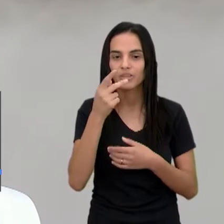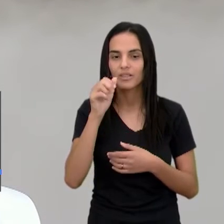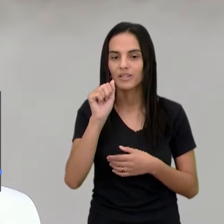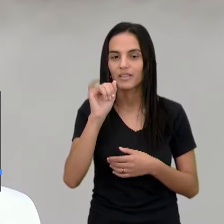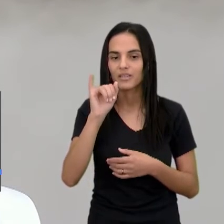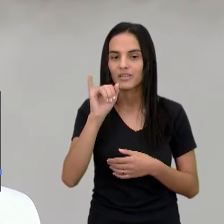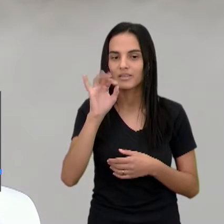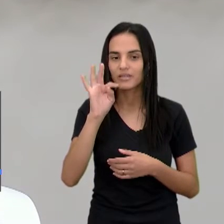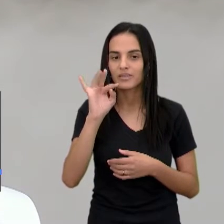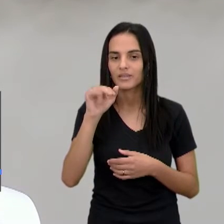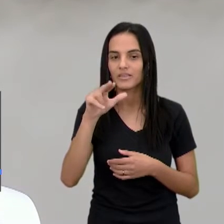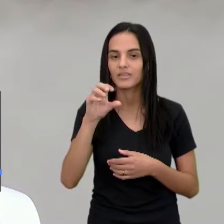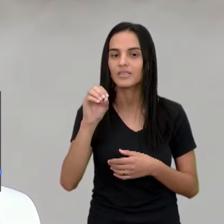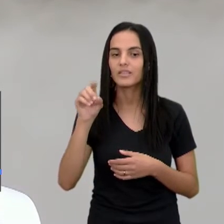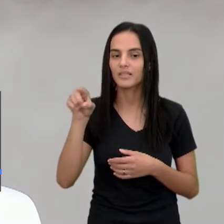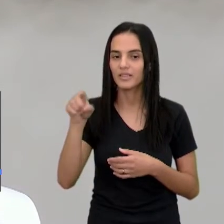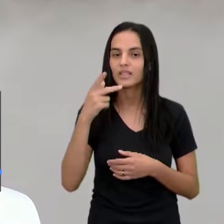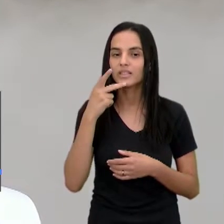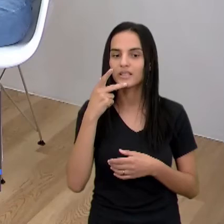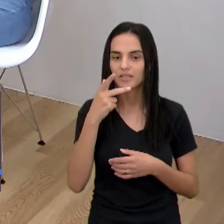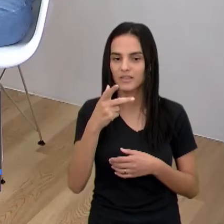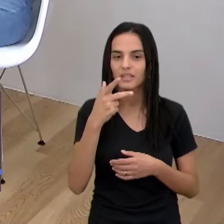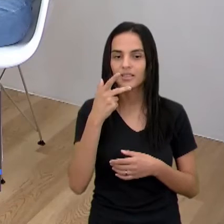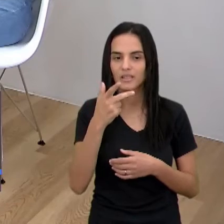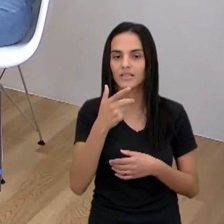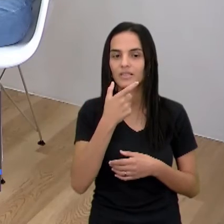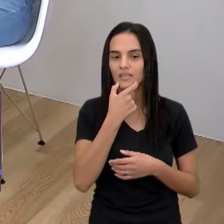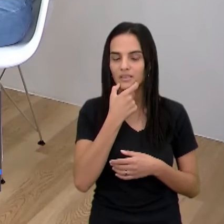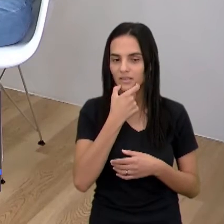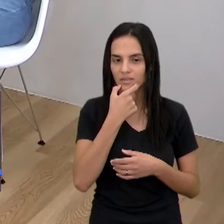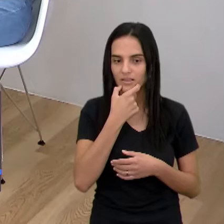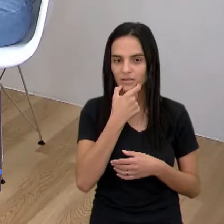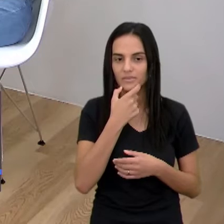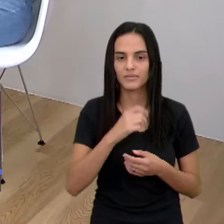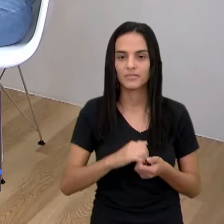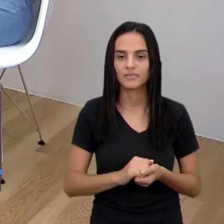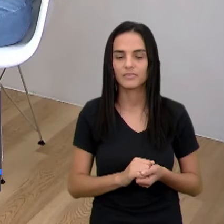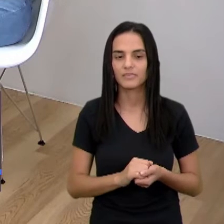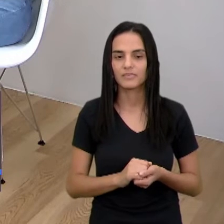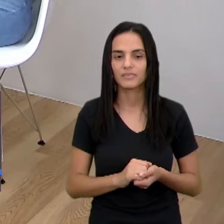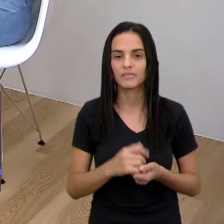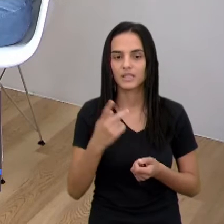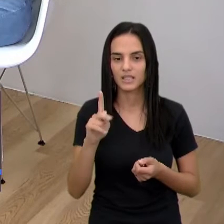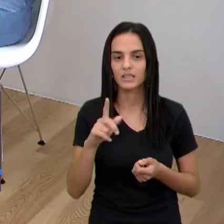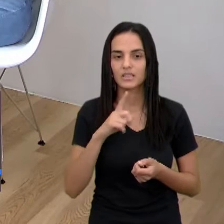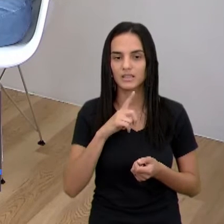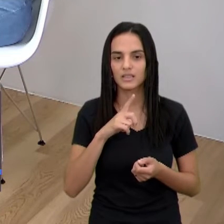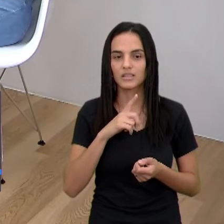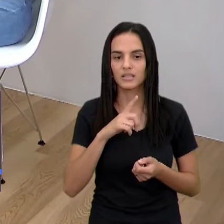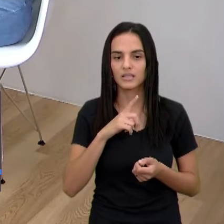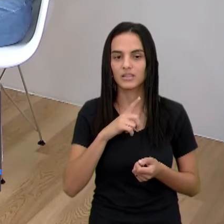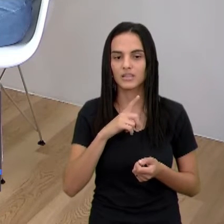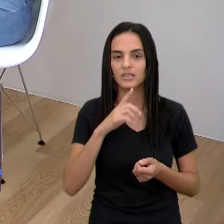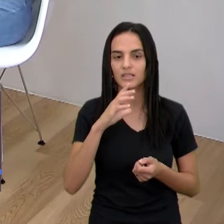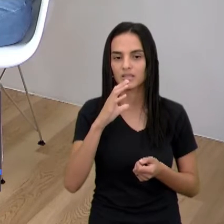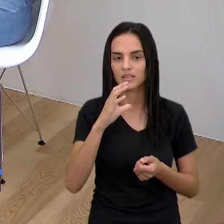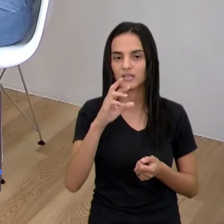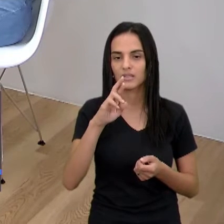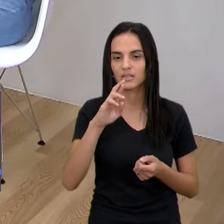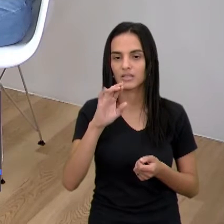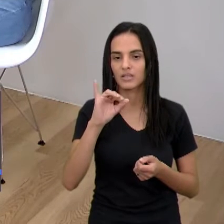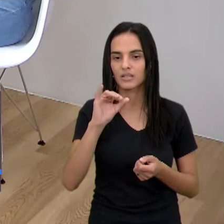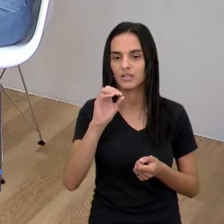eles falavam inglês. Inglês? Em inglês, exato. Mas eles têm uma língua local crioja, né?